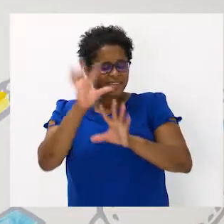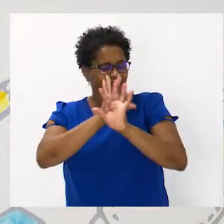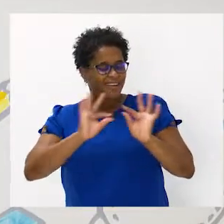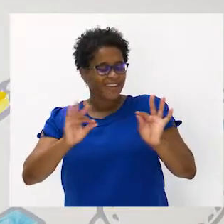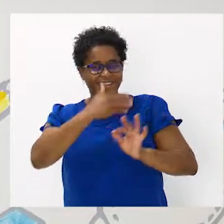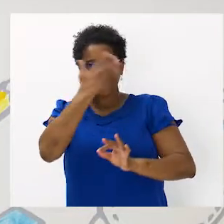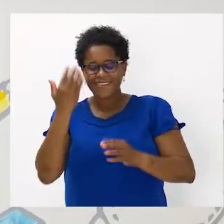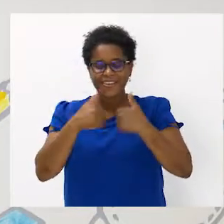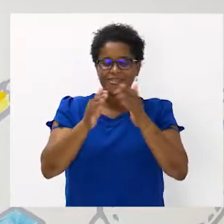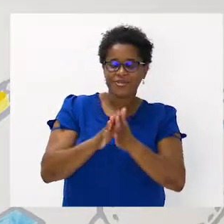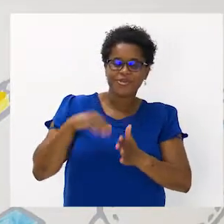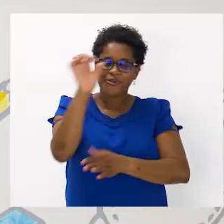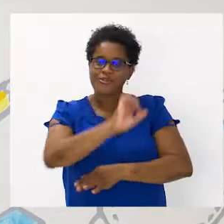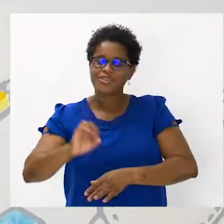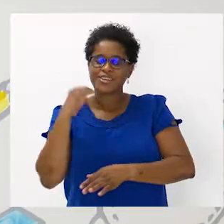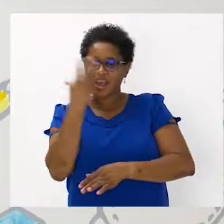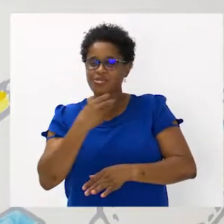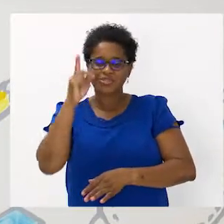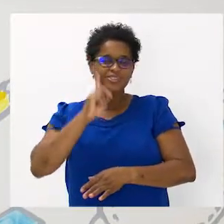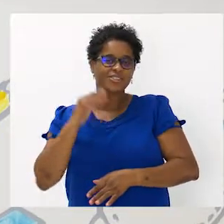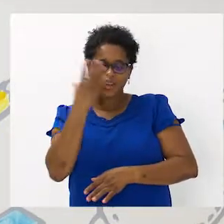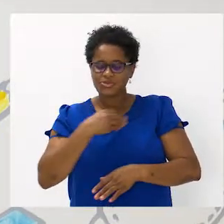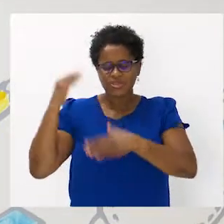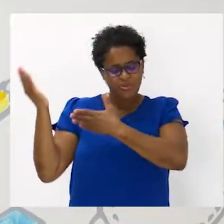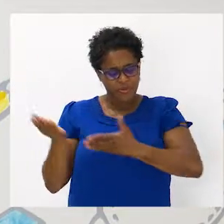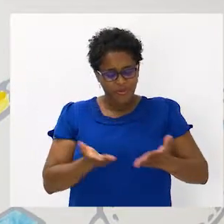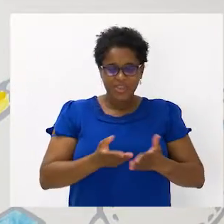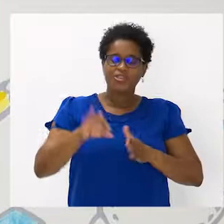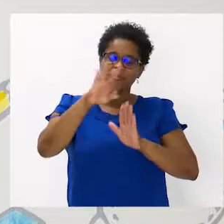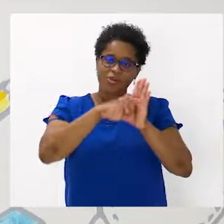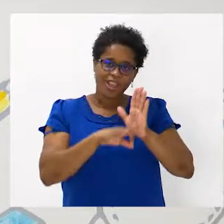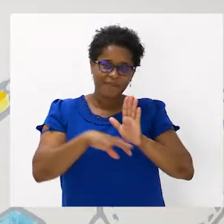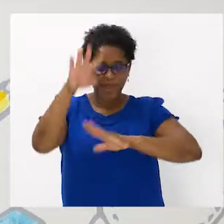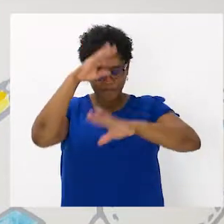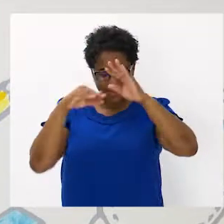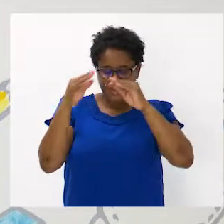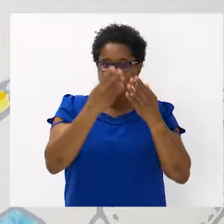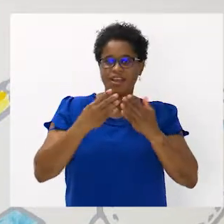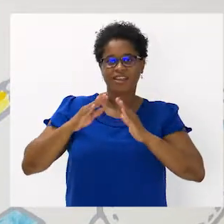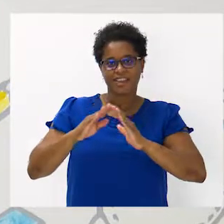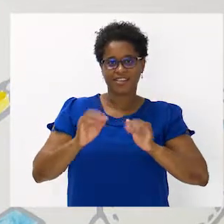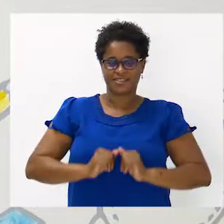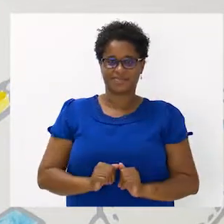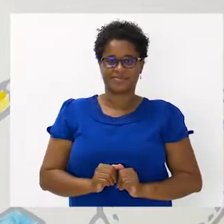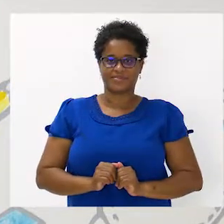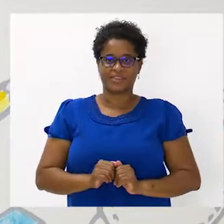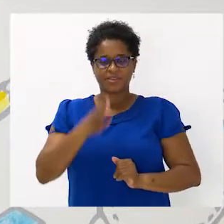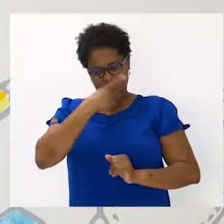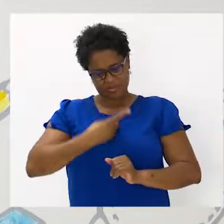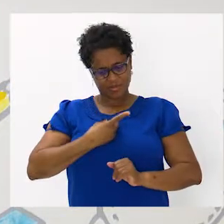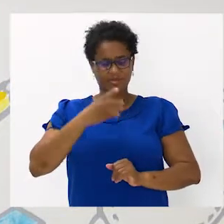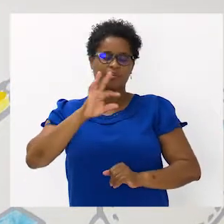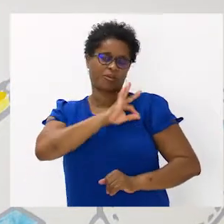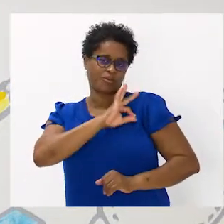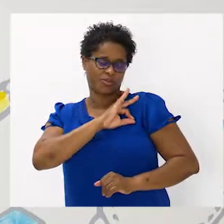Um excelente dia a todos vocês, alunos, alunas. Sejam bem-vindos ao programa Aprender e Estudar em Casa.